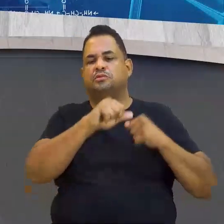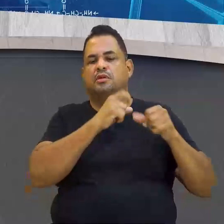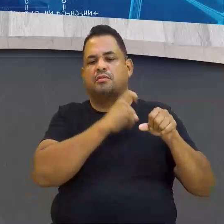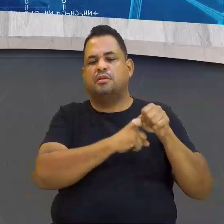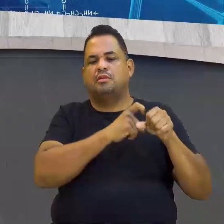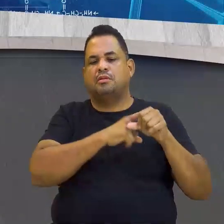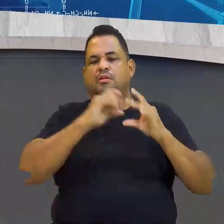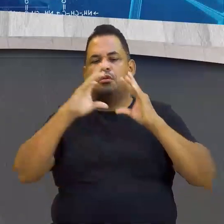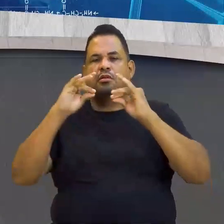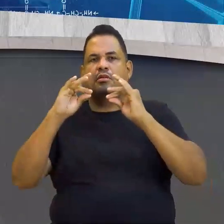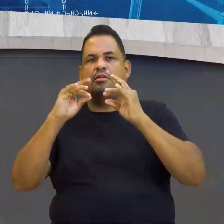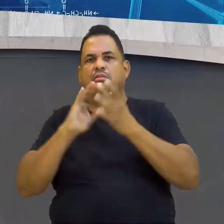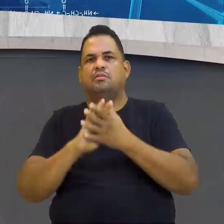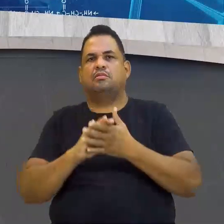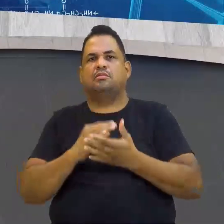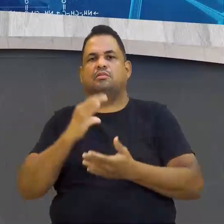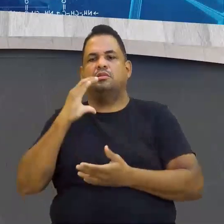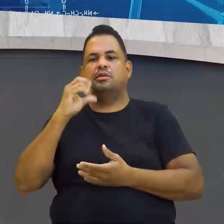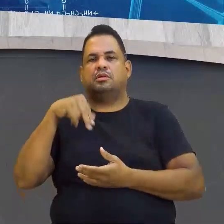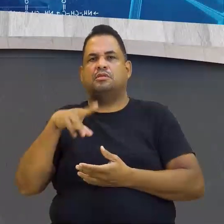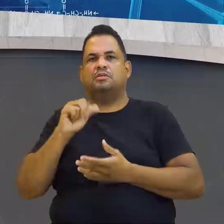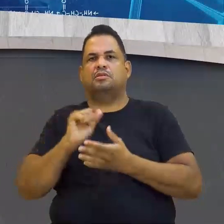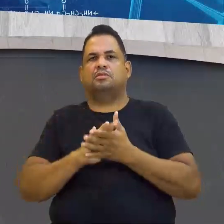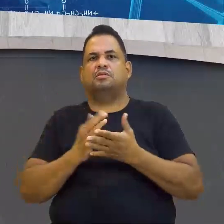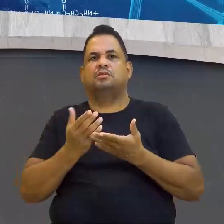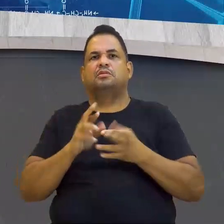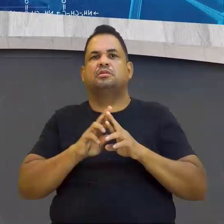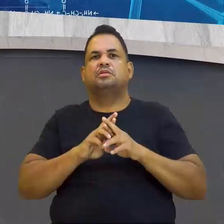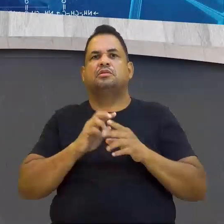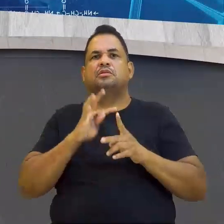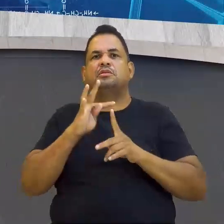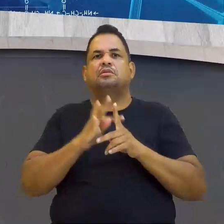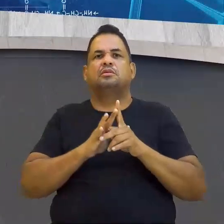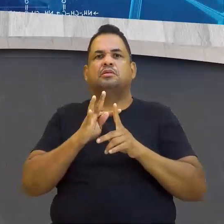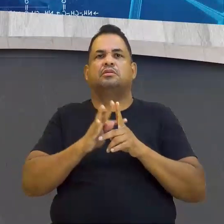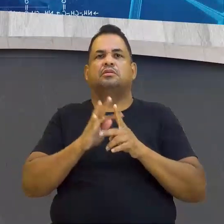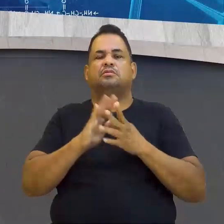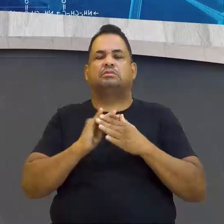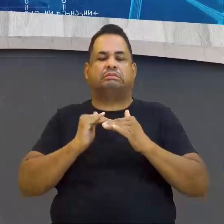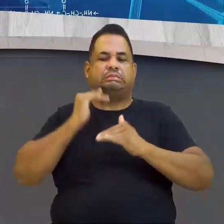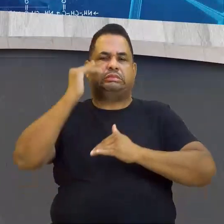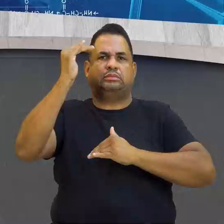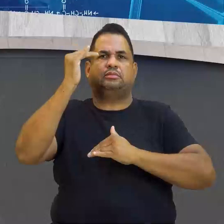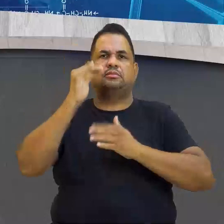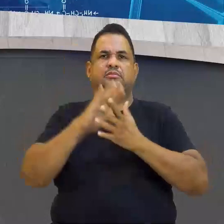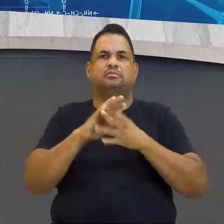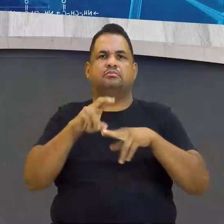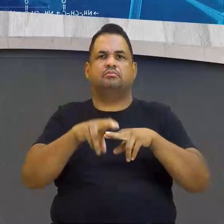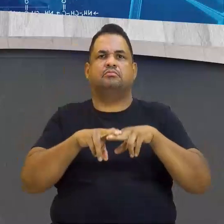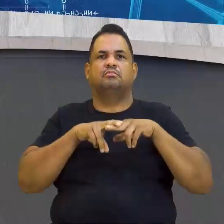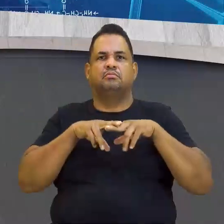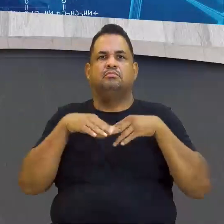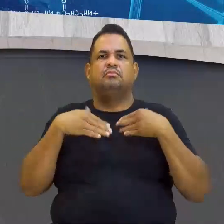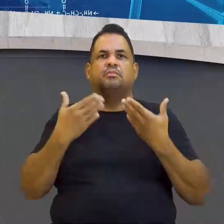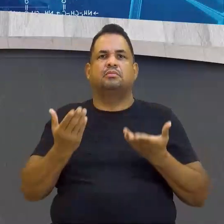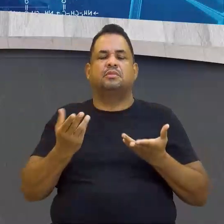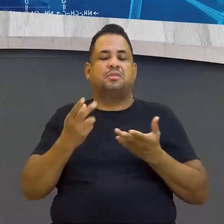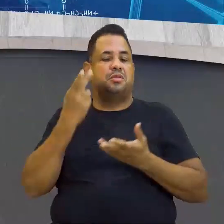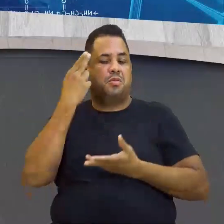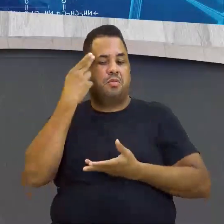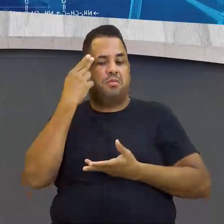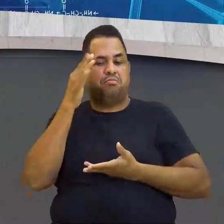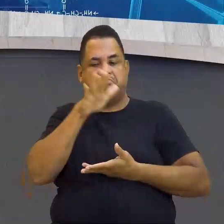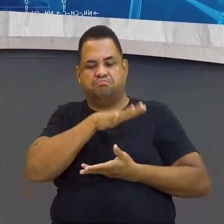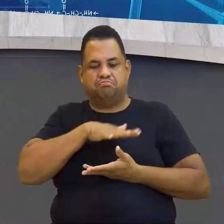sal, cloreto de sódio, são temperaturas muito elevadas. Por isso que nas condições ambientes a